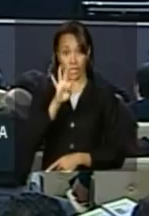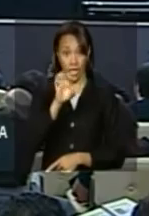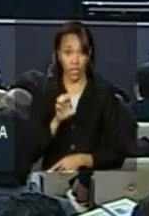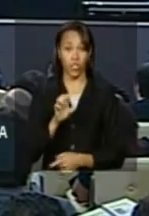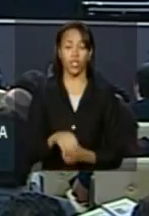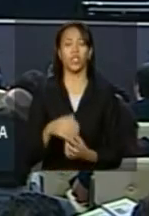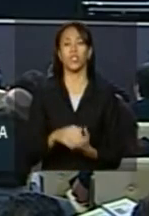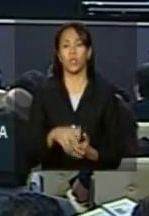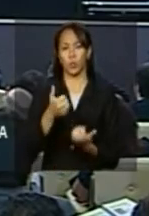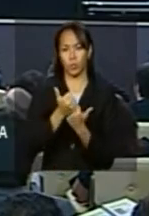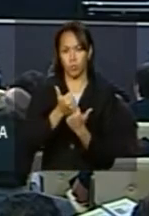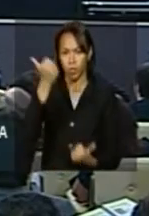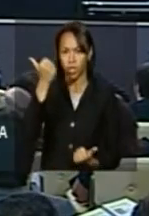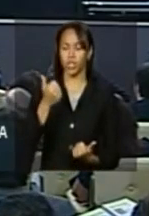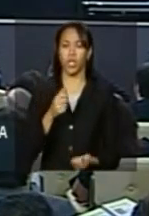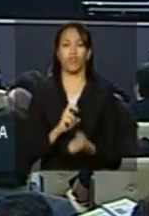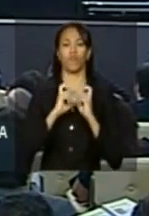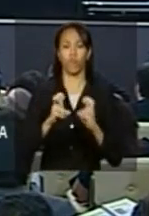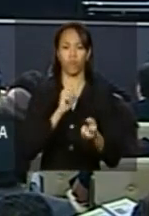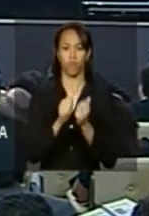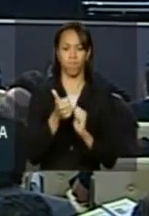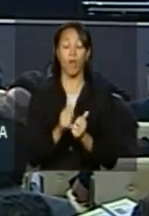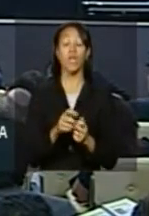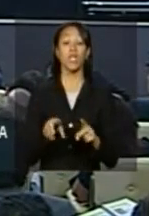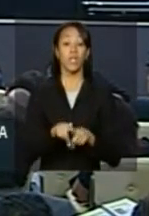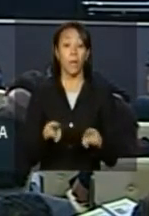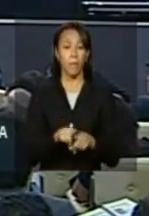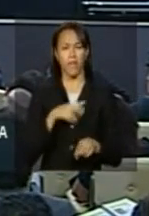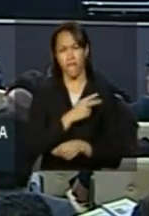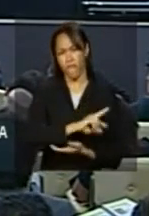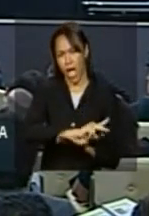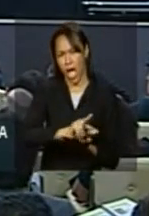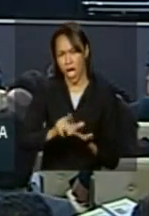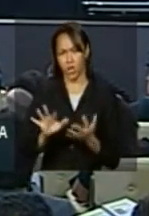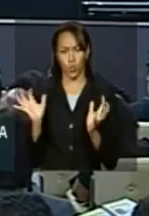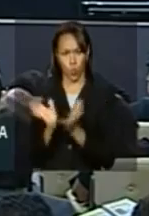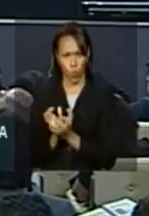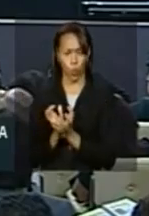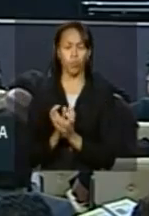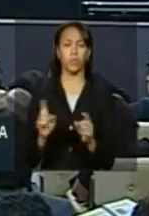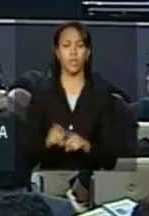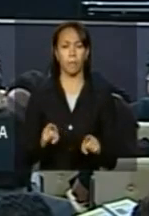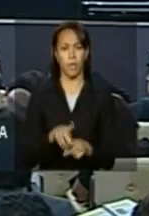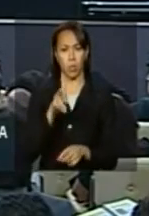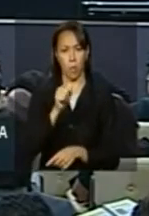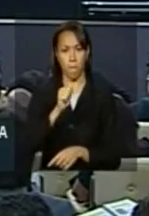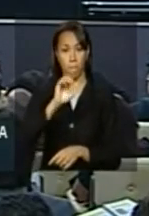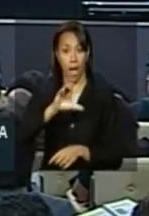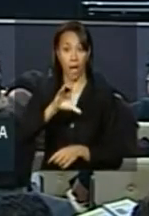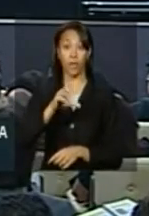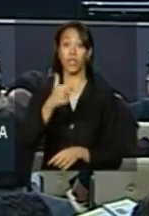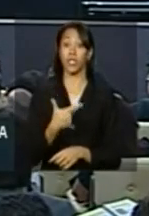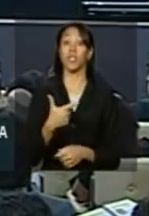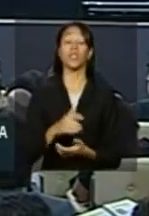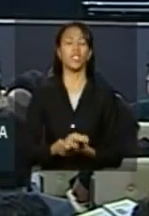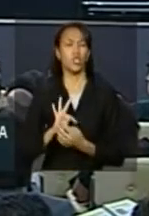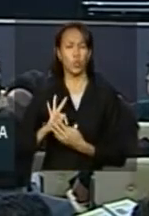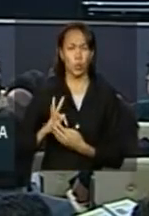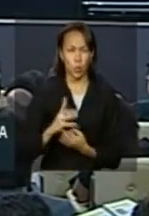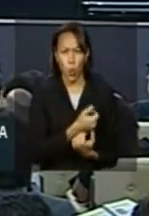dos Esportes. Queria também cumprimentar todas as equipes envolvidas diretamente no PAC, de todos os ministérios,